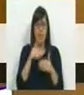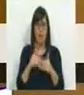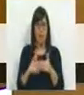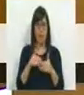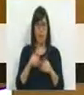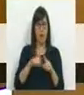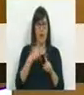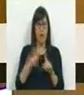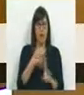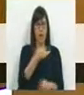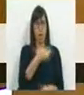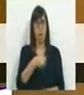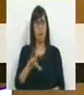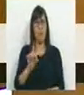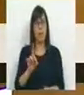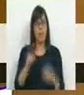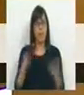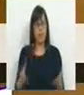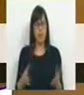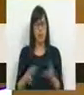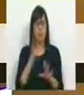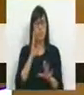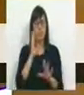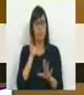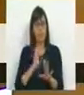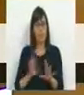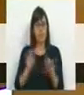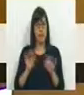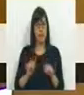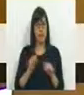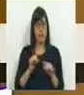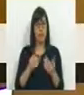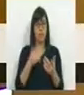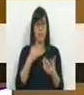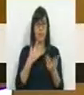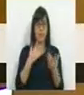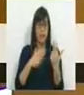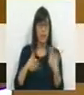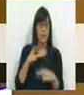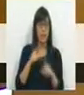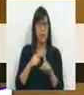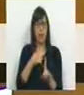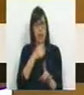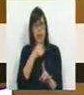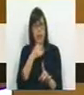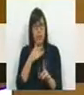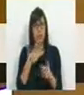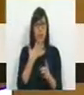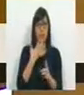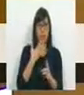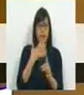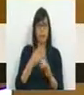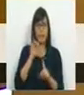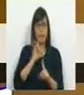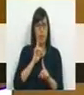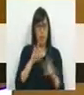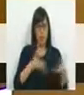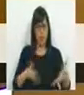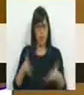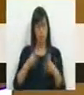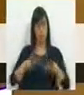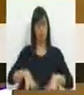decisão no ano 2016, tendo em consideração esta criticidade da decisão e a importância